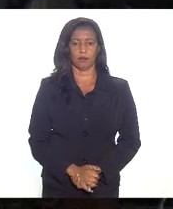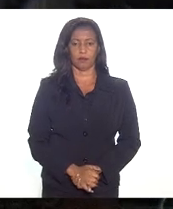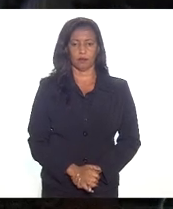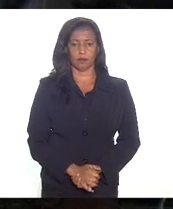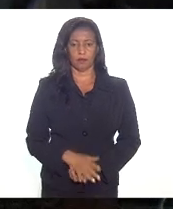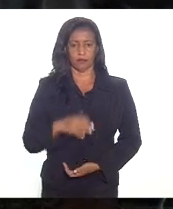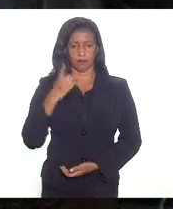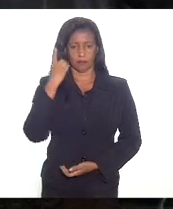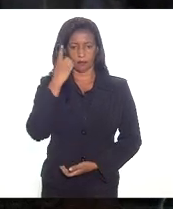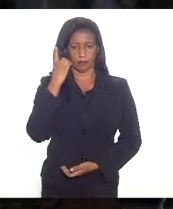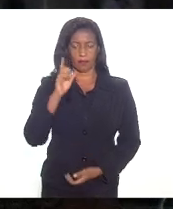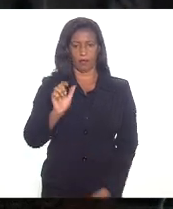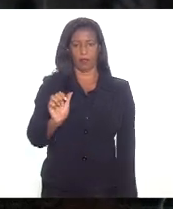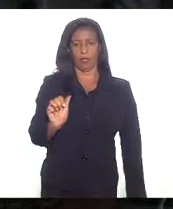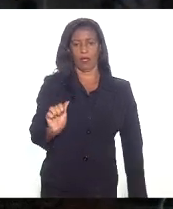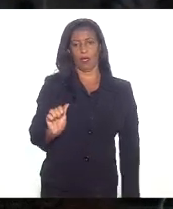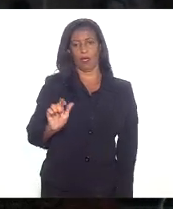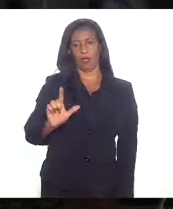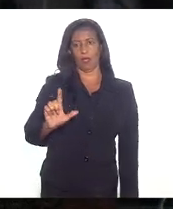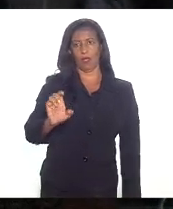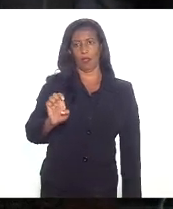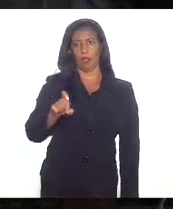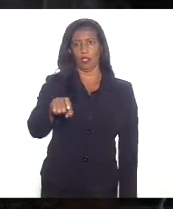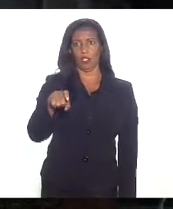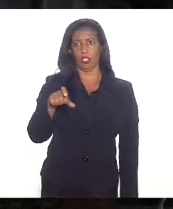Deputado Alexandre Freitas.